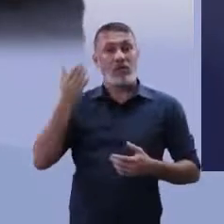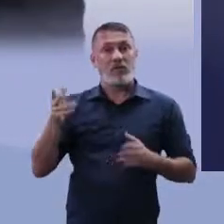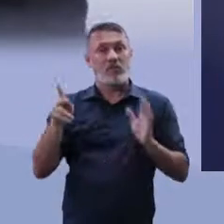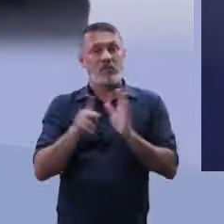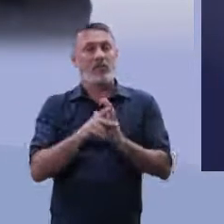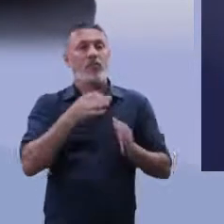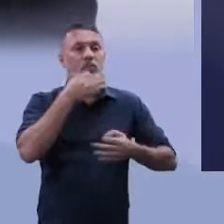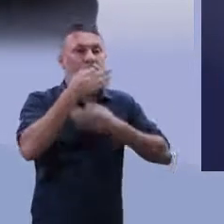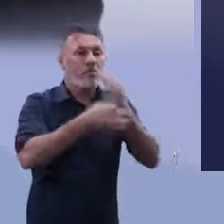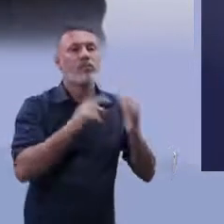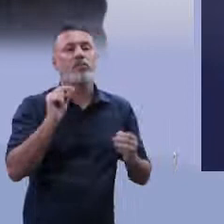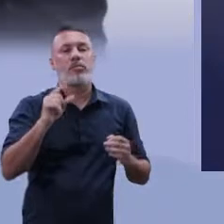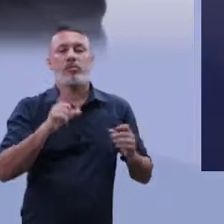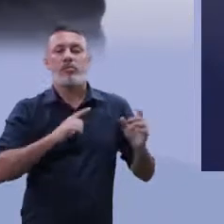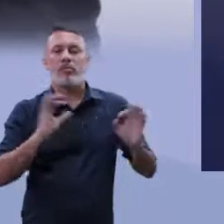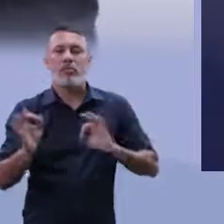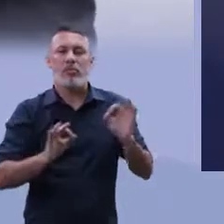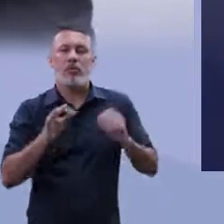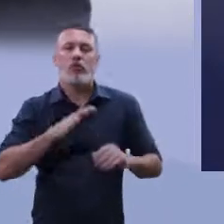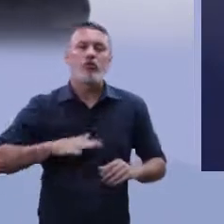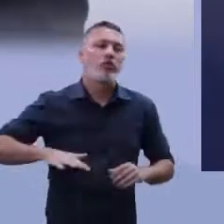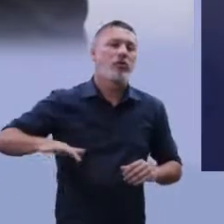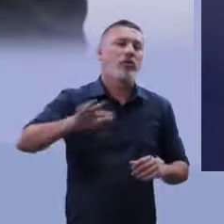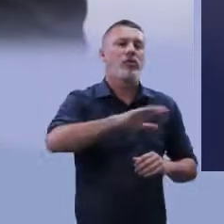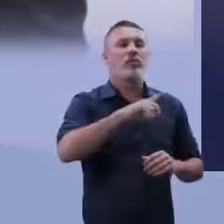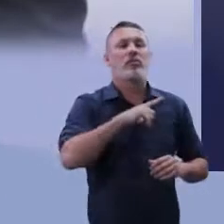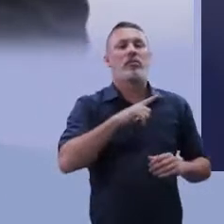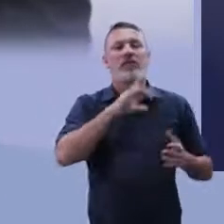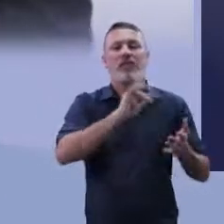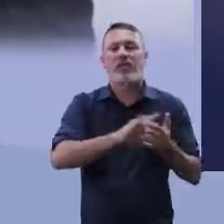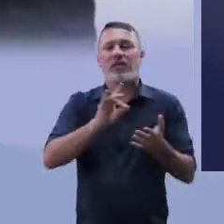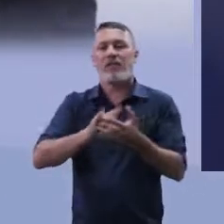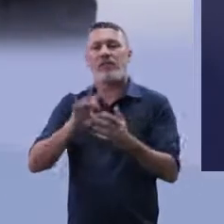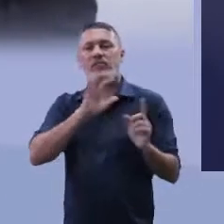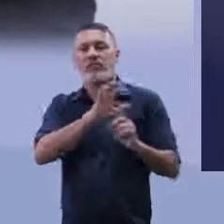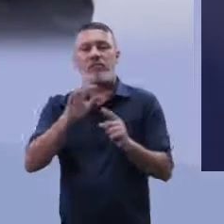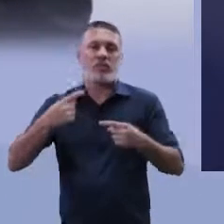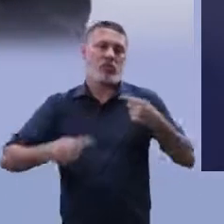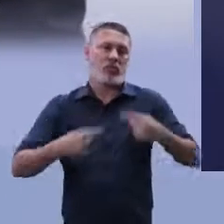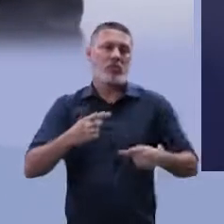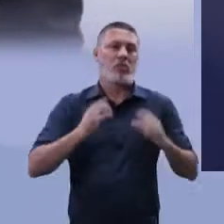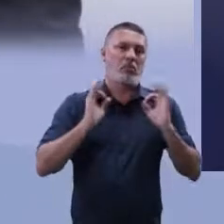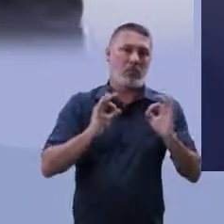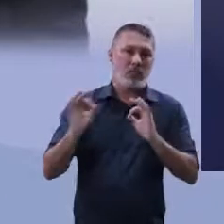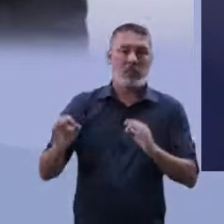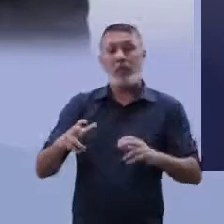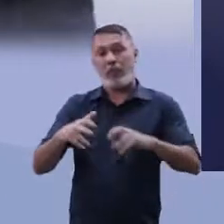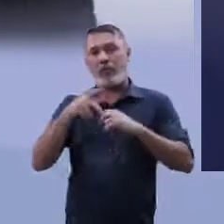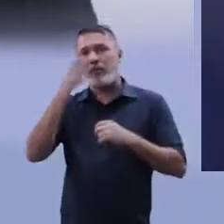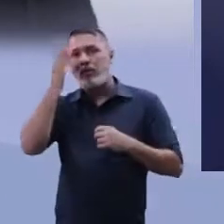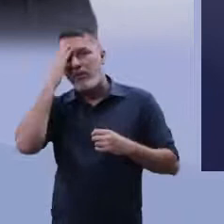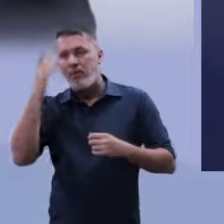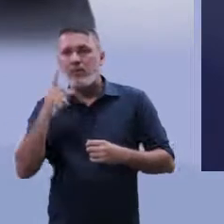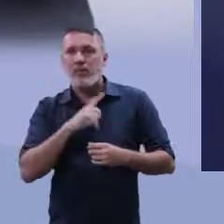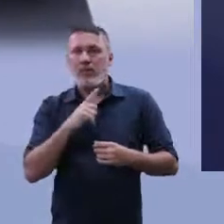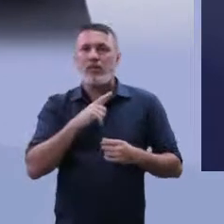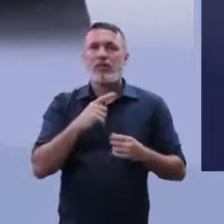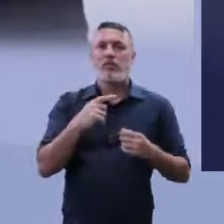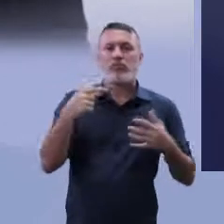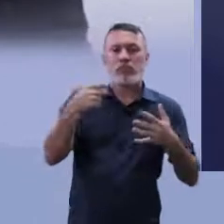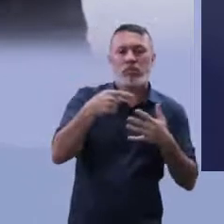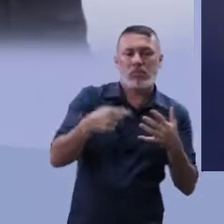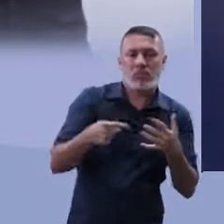a isso. É para o filósofo Maquiavel a ordem das coisas em todas as dimensões da realidade que influenciam a